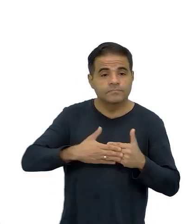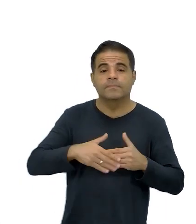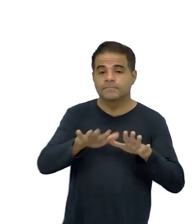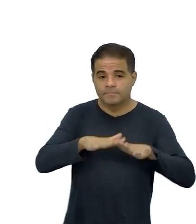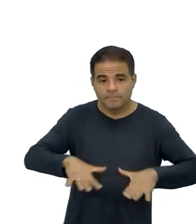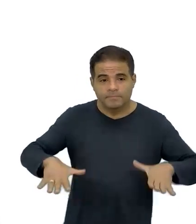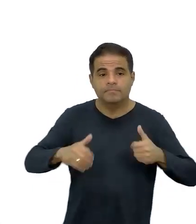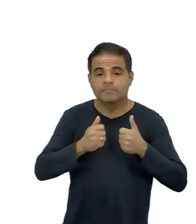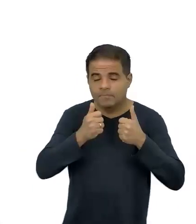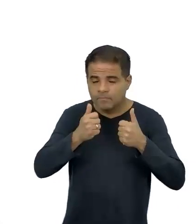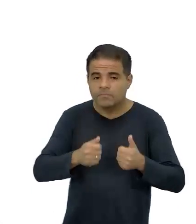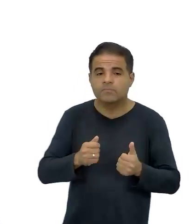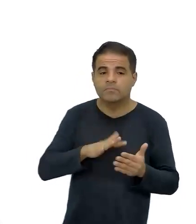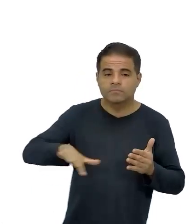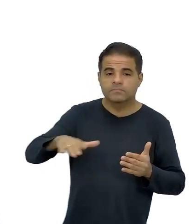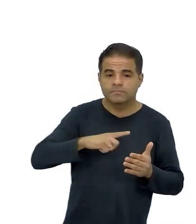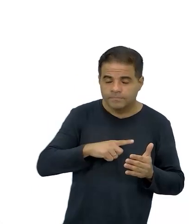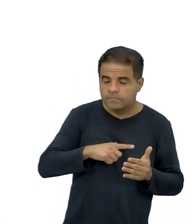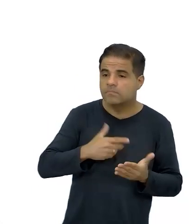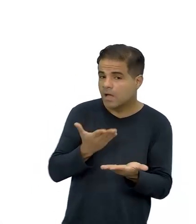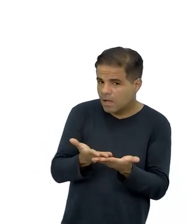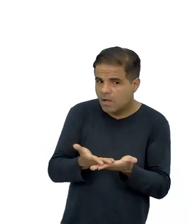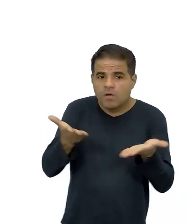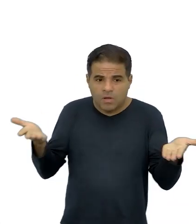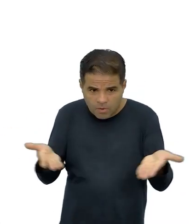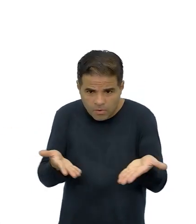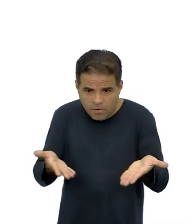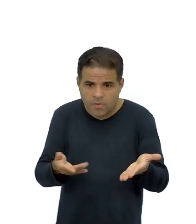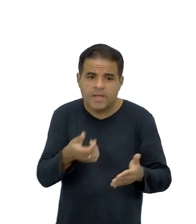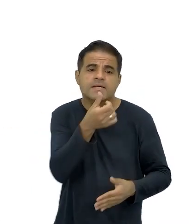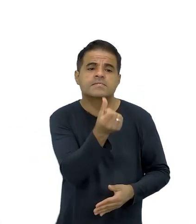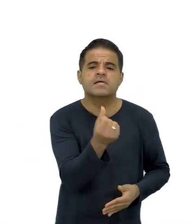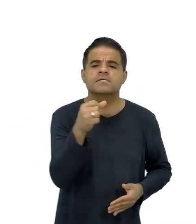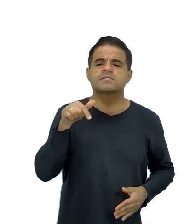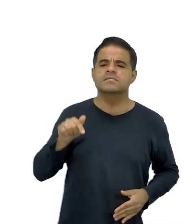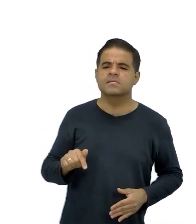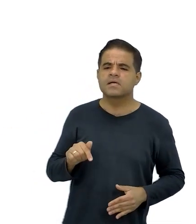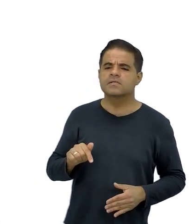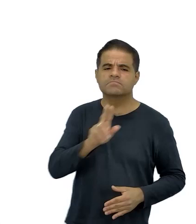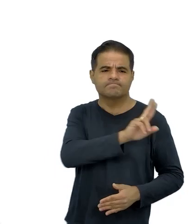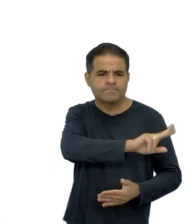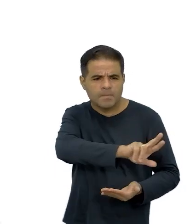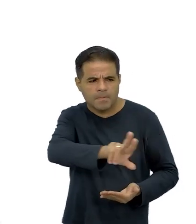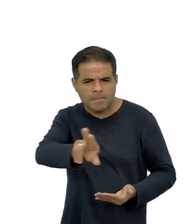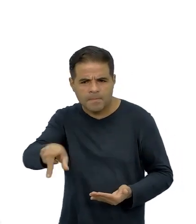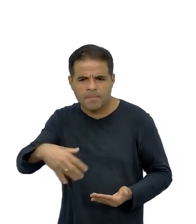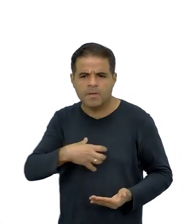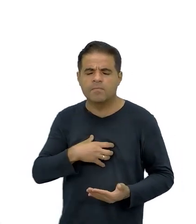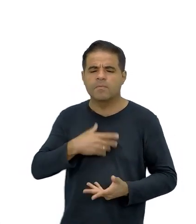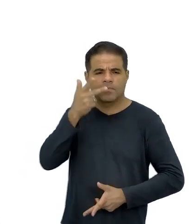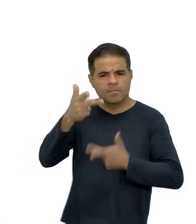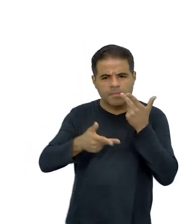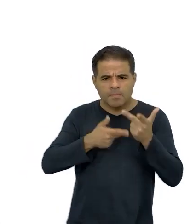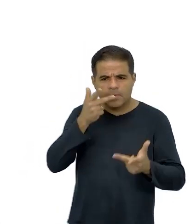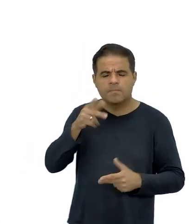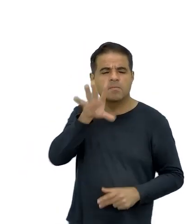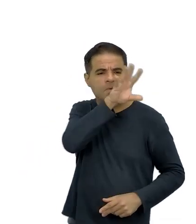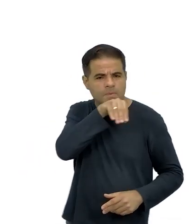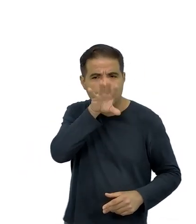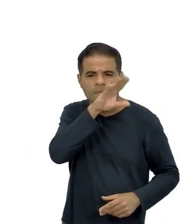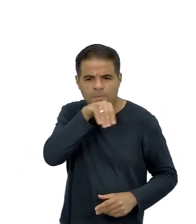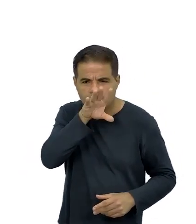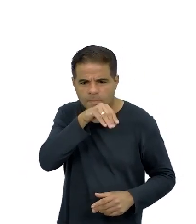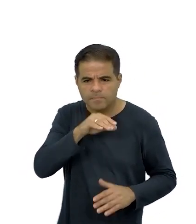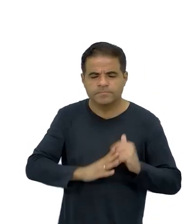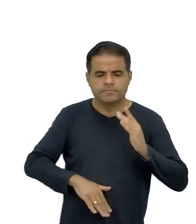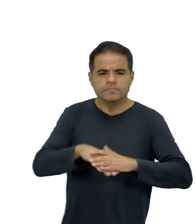materiais. Aulas agora 6 e 7, analisando as formas de escrever as falas dos